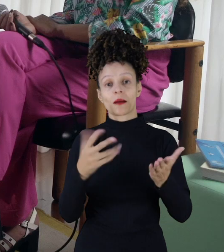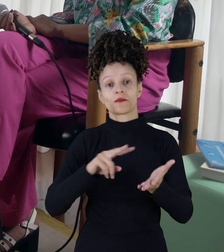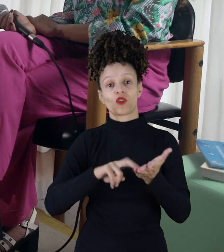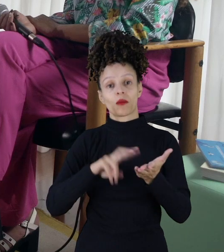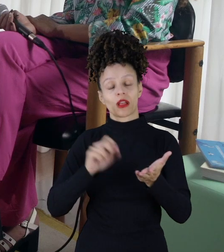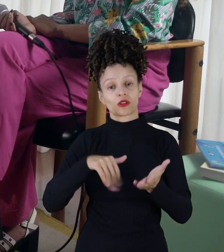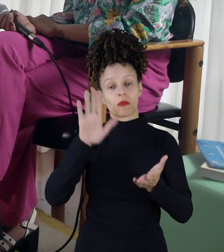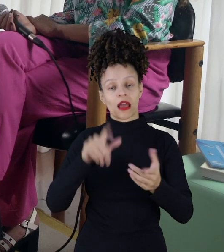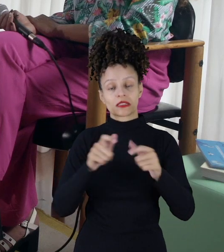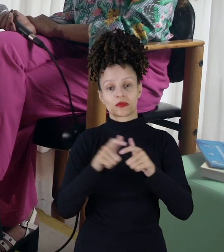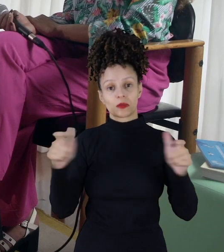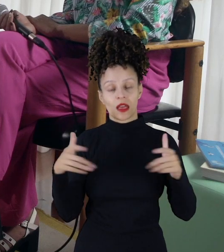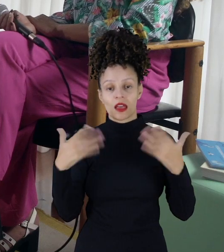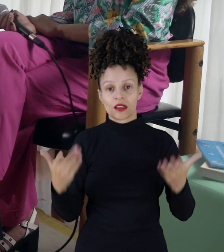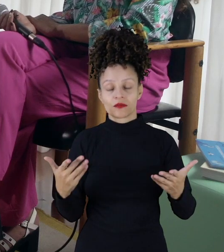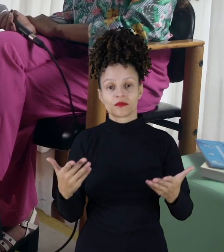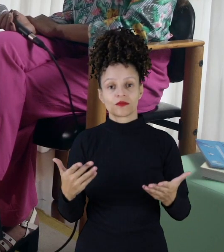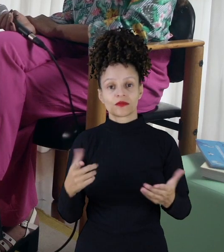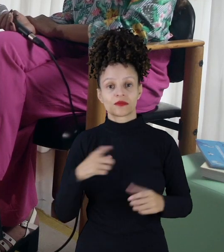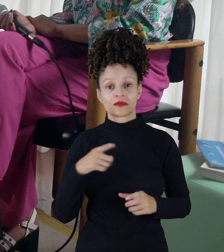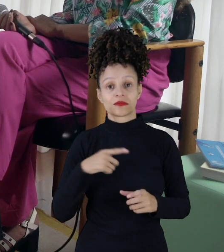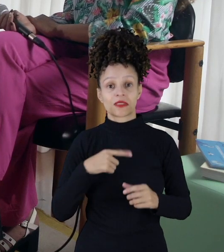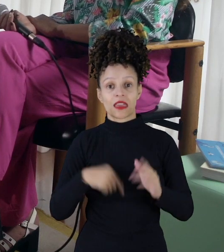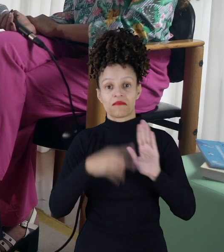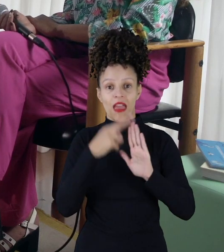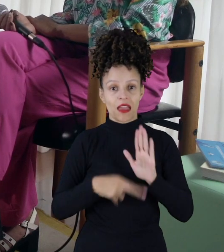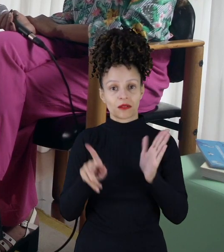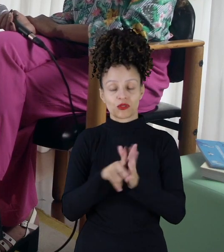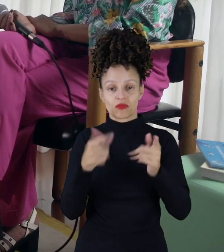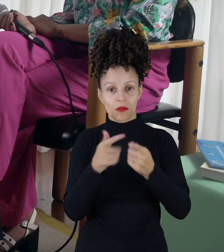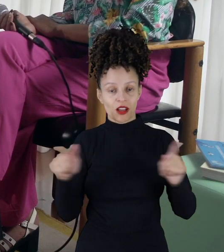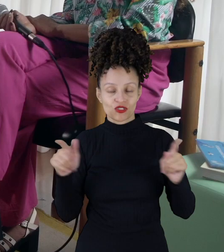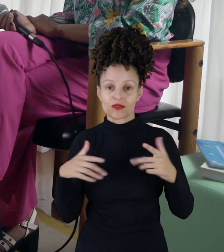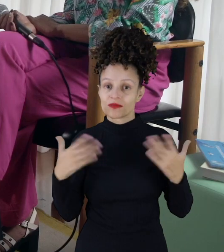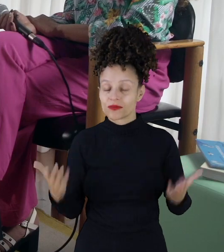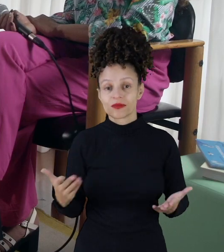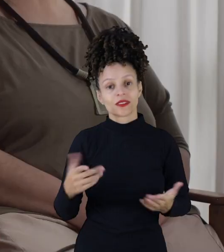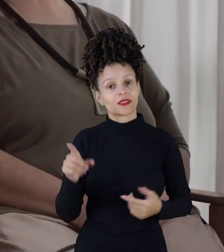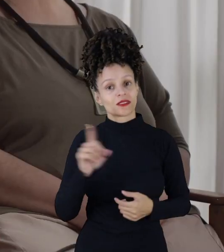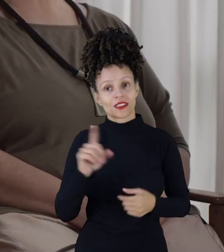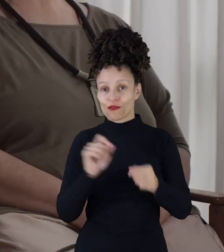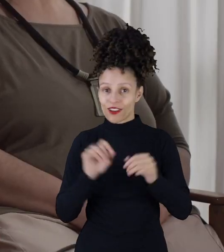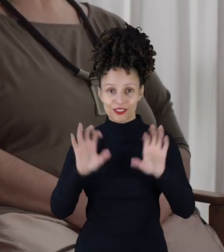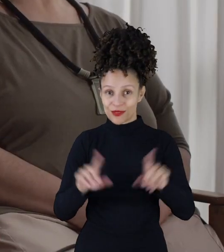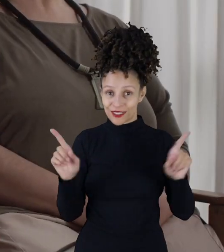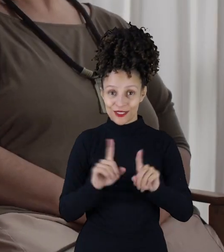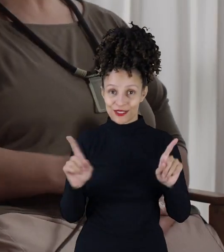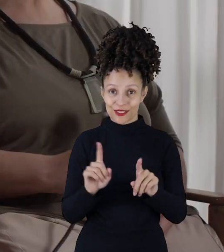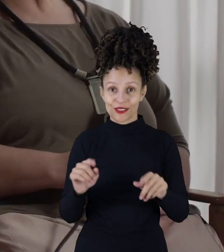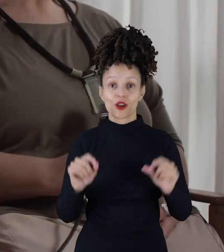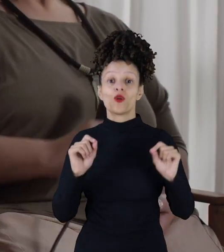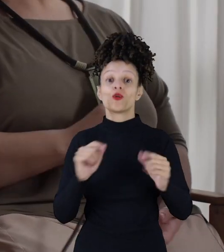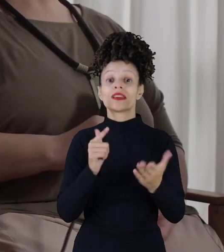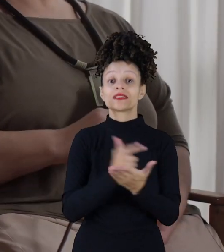esse livro aqui vai ampliar o vocabulário. Esse livro vai... tem dígrafos. Aquela coisa, né? Não